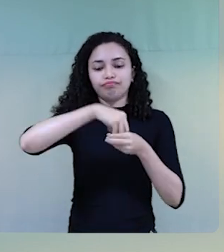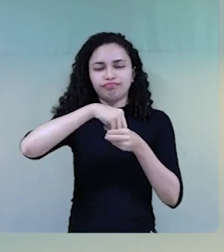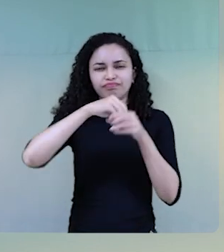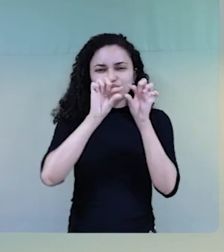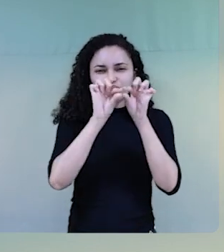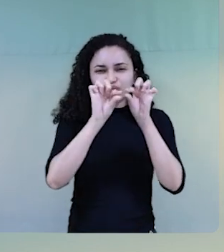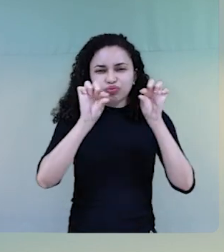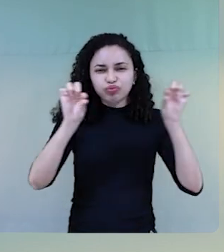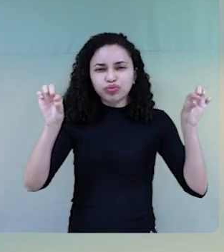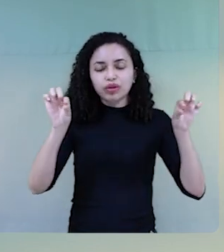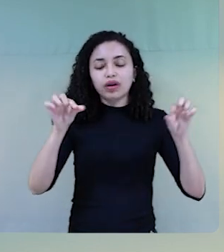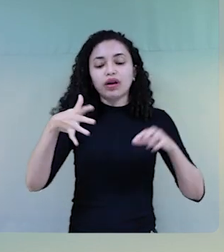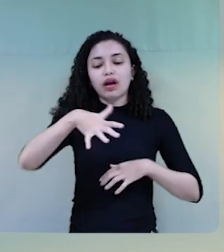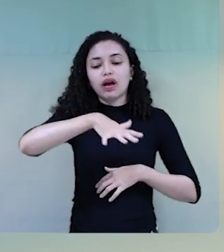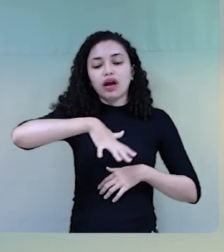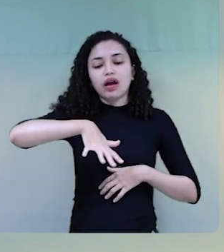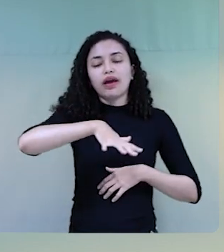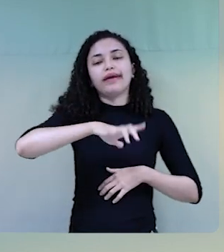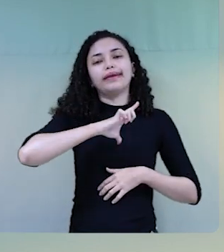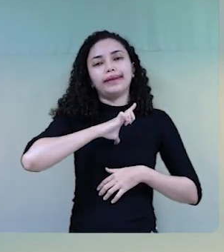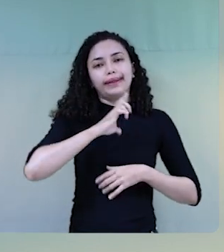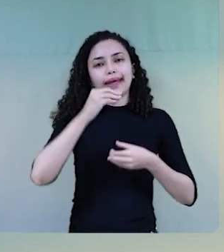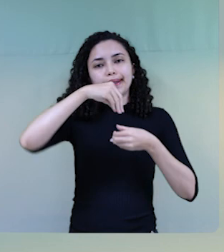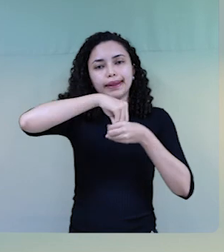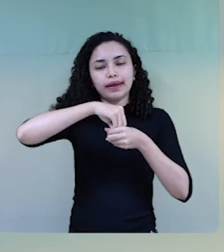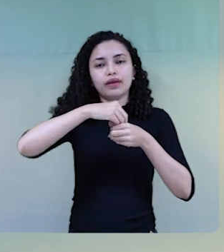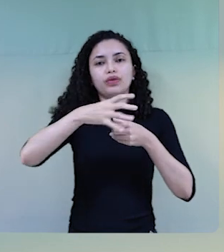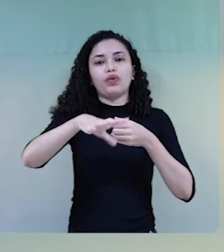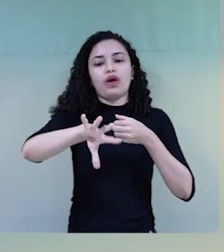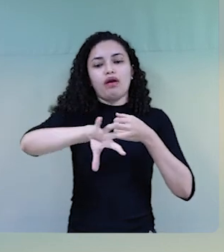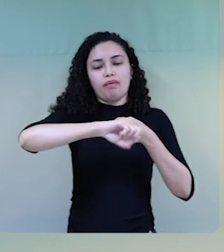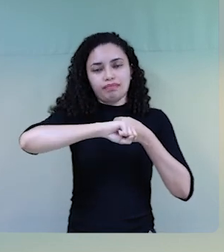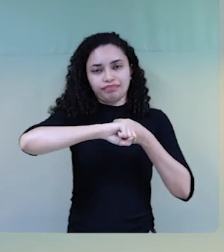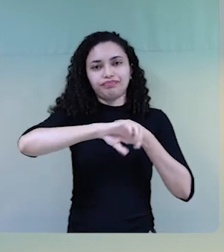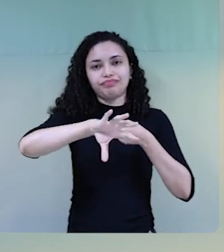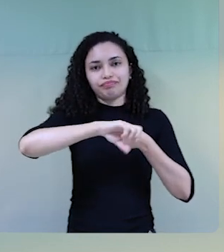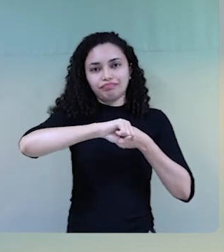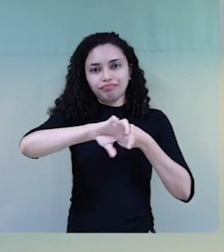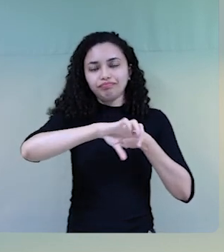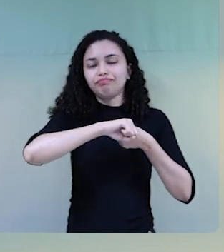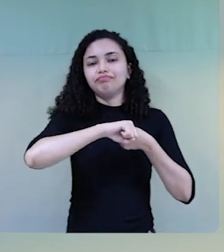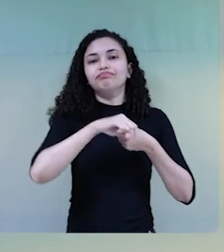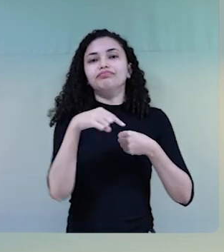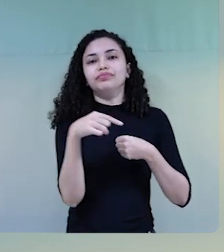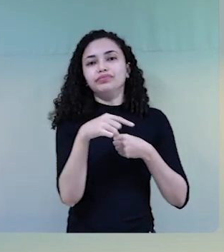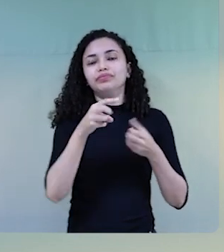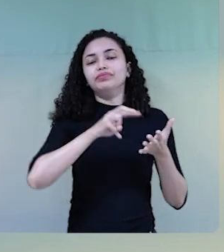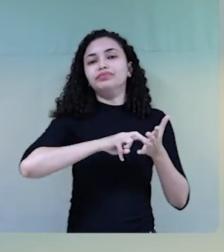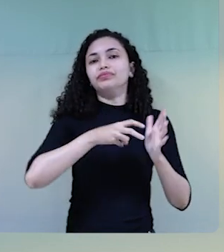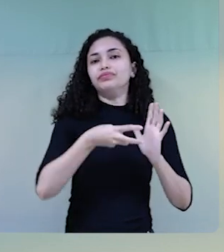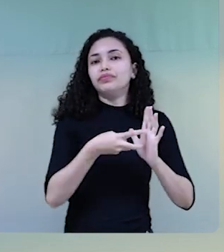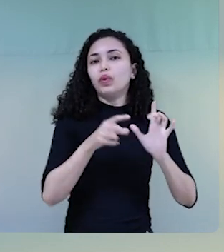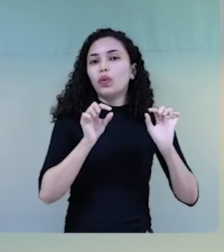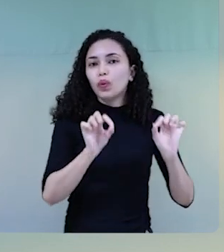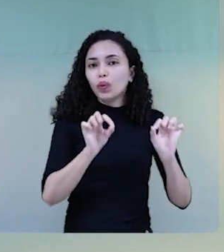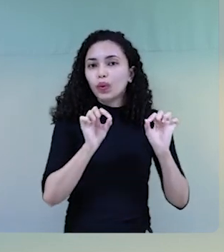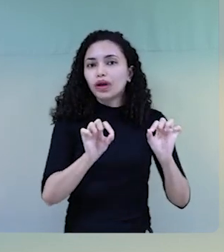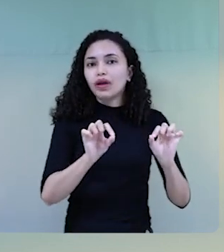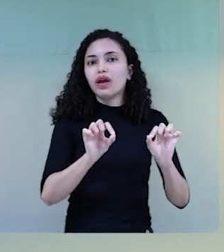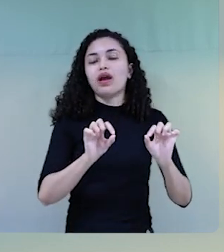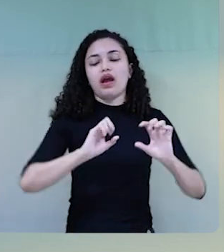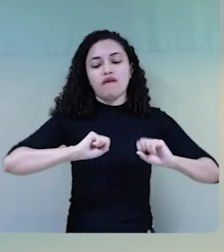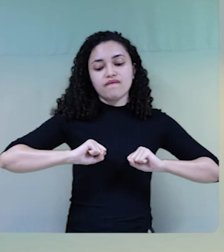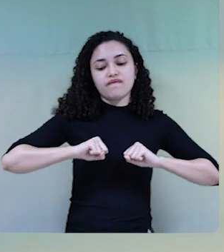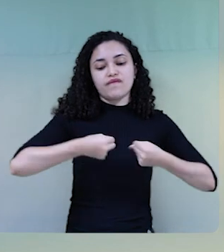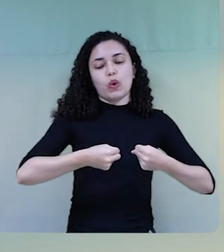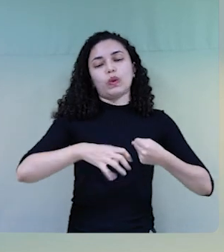região que possui o quê? Um campo magnético. Se está dentro de uma região que tem campo magnético, significa dizer que você vai poder achar a força magnética